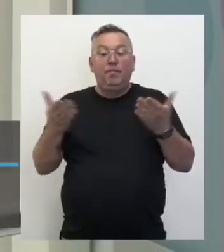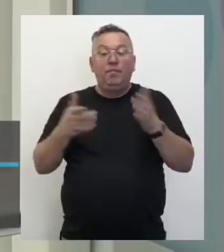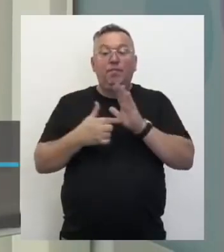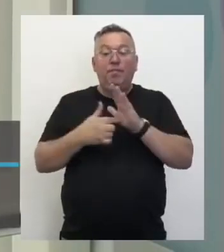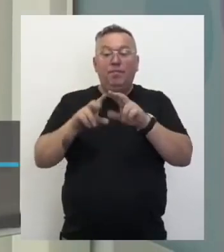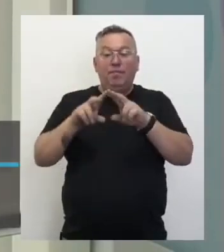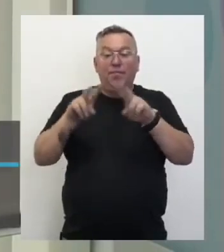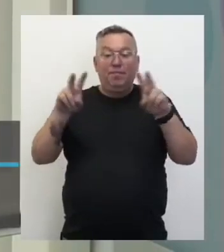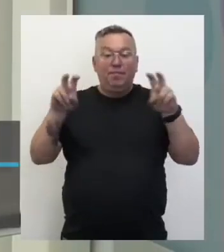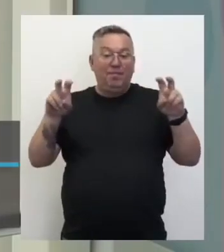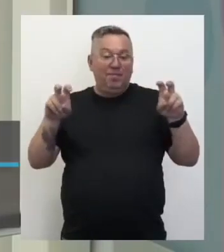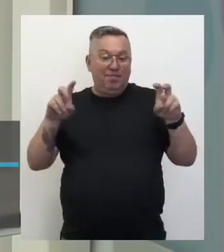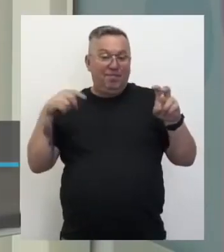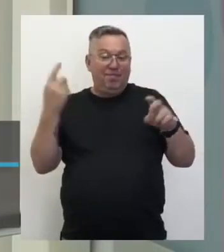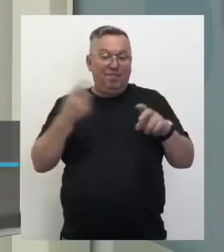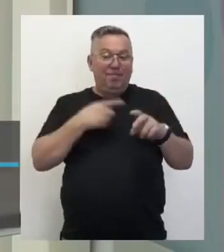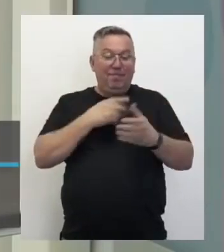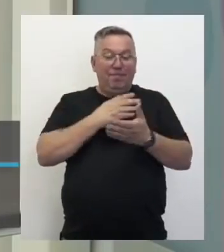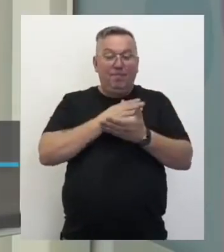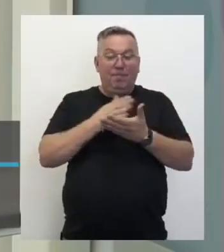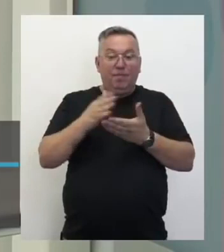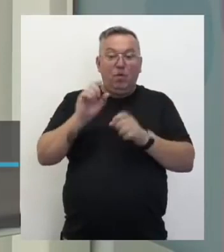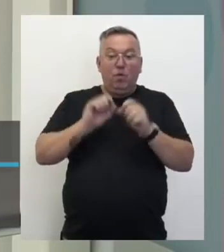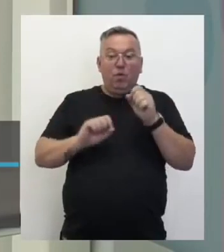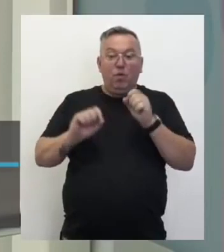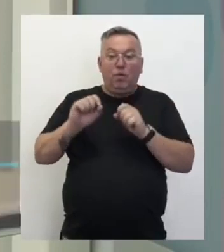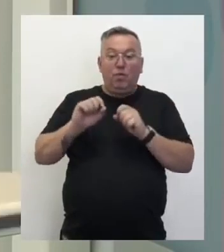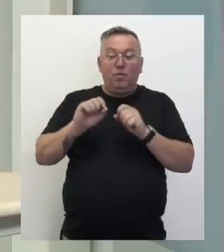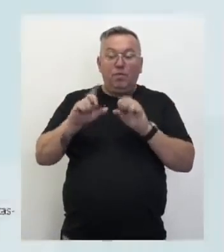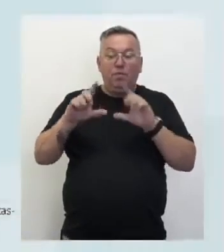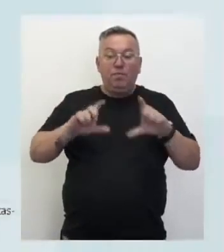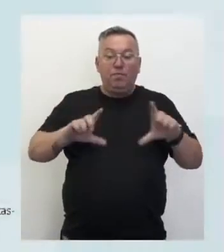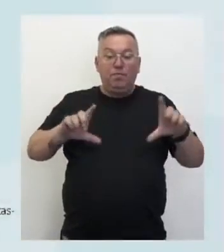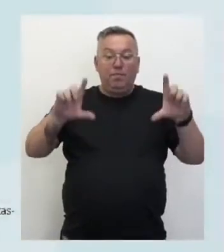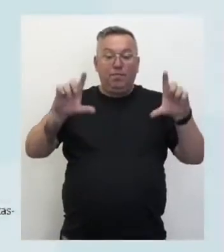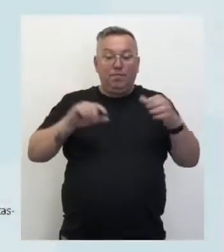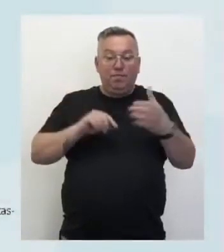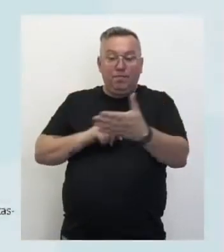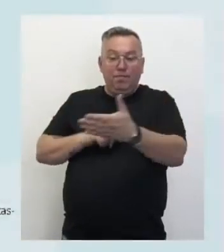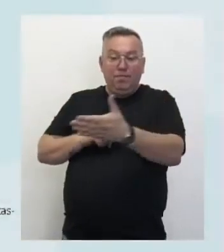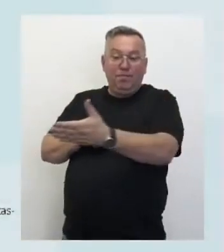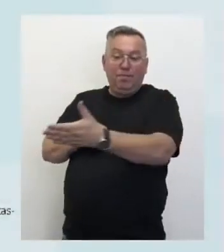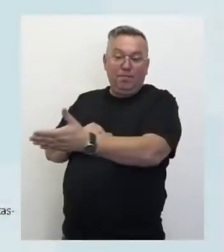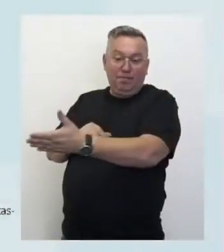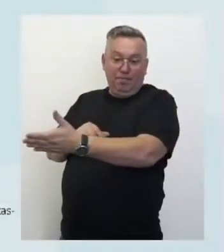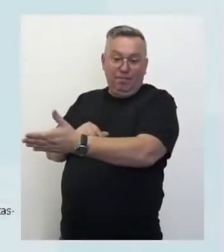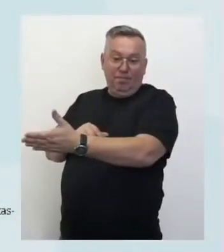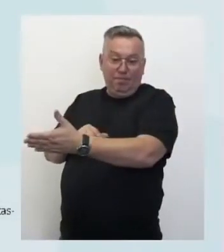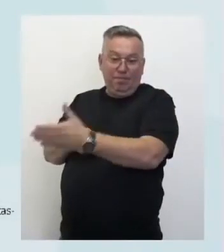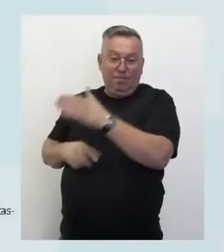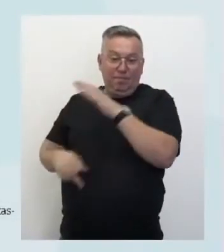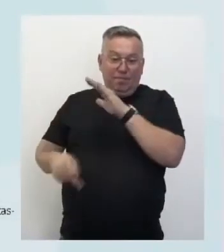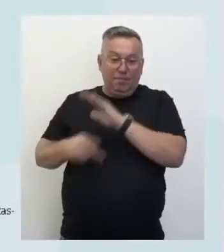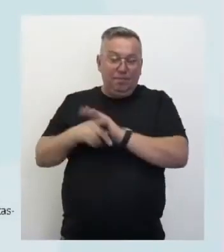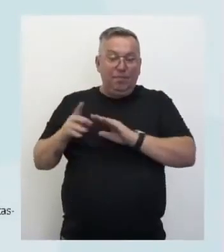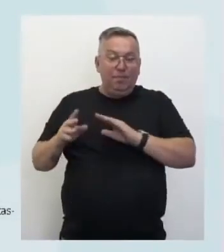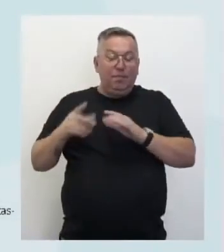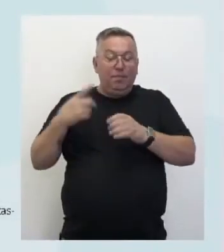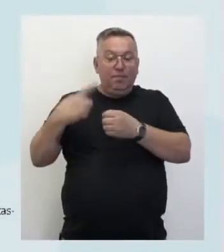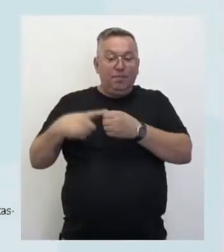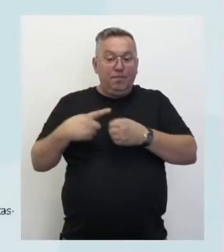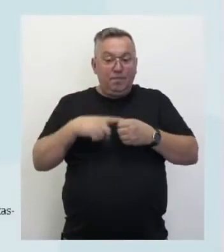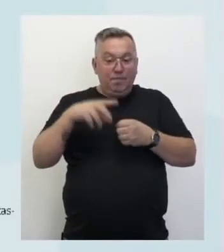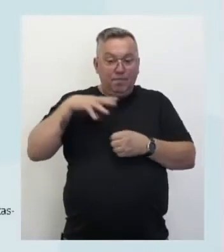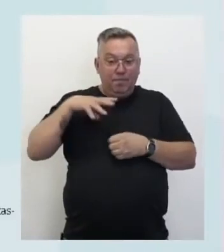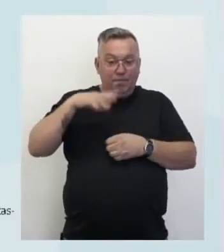tema de hoje, né, nós começamos aí com uma ilustração, né, que simboliza a questão da cidade e tudo